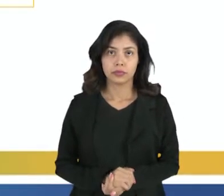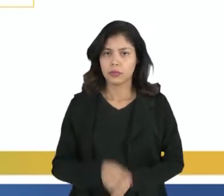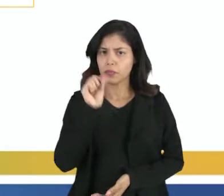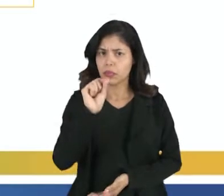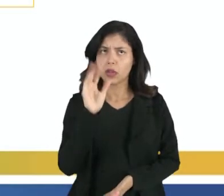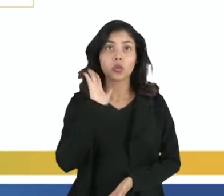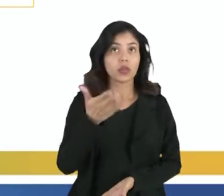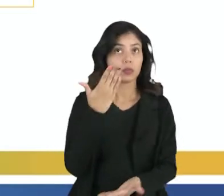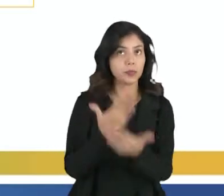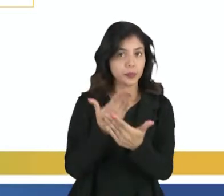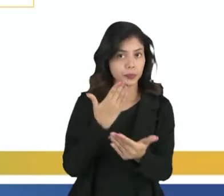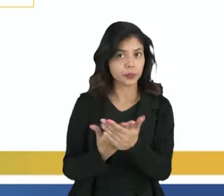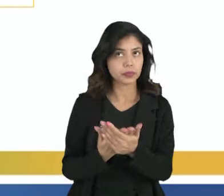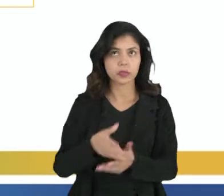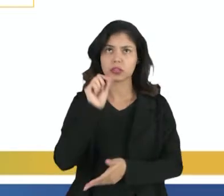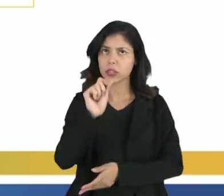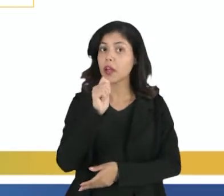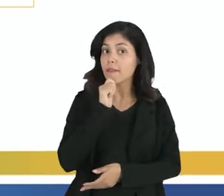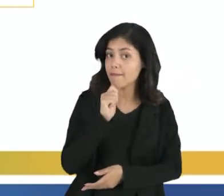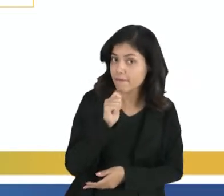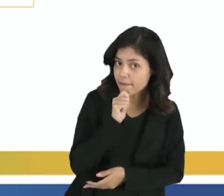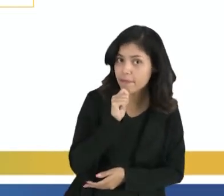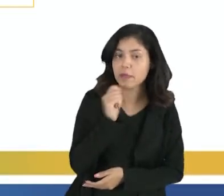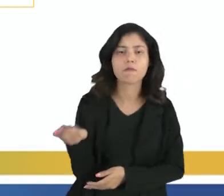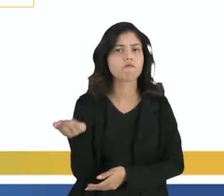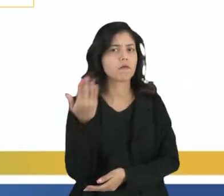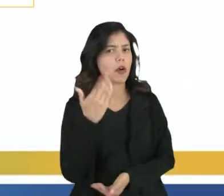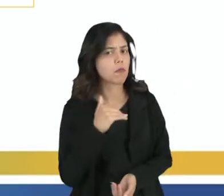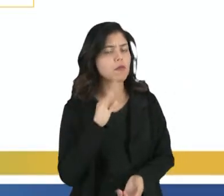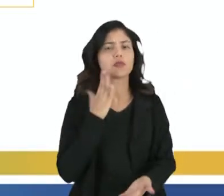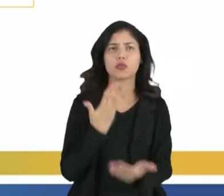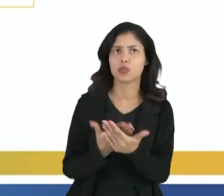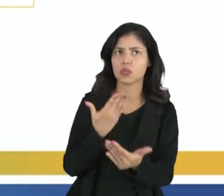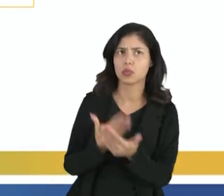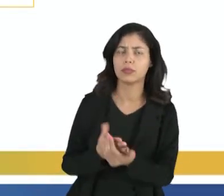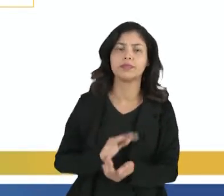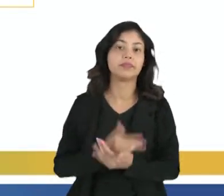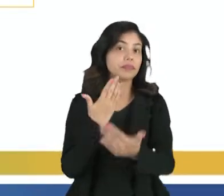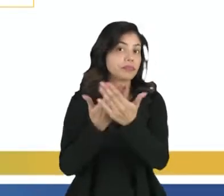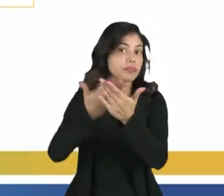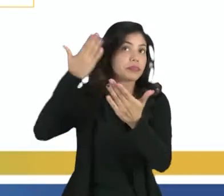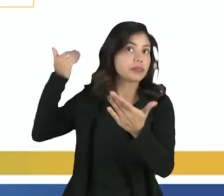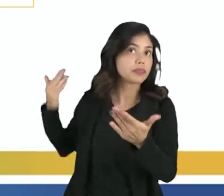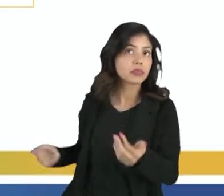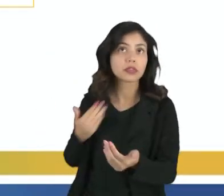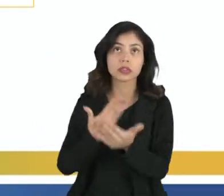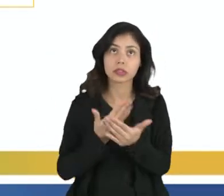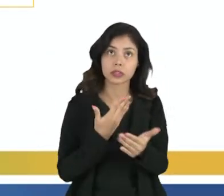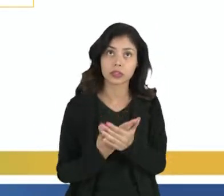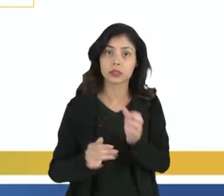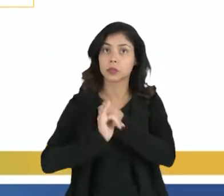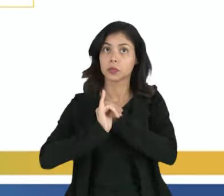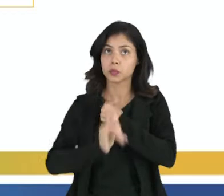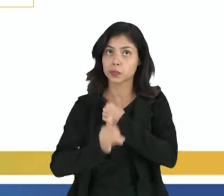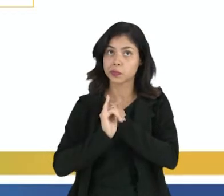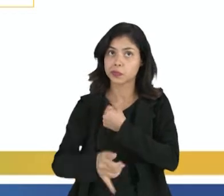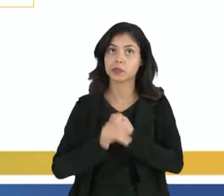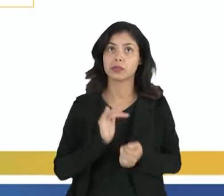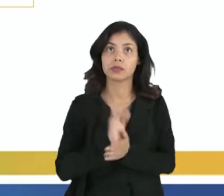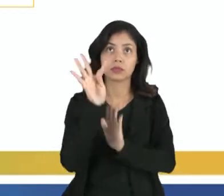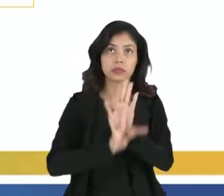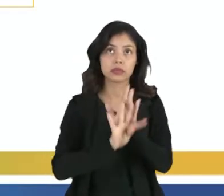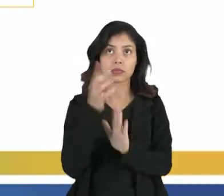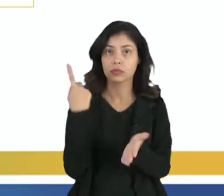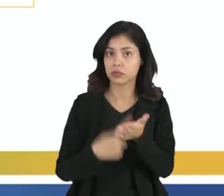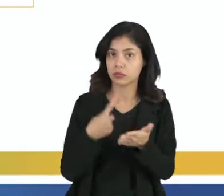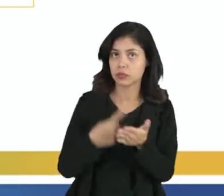O que já estudamos, o que ainda vamos estudar? Nas aulas anteriores, estudamos crônicas, textos